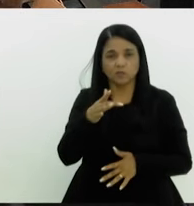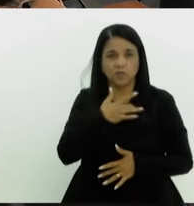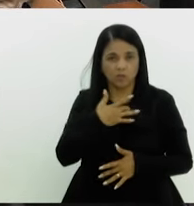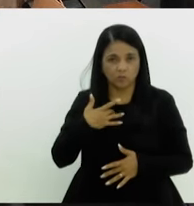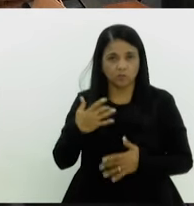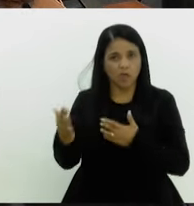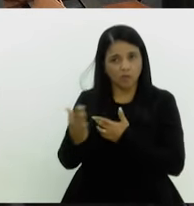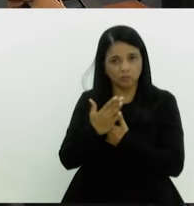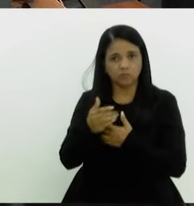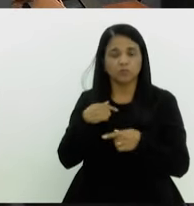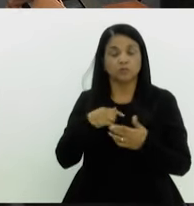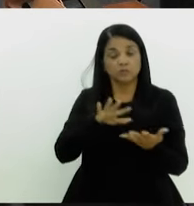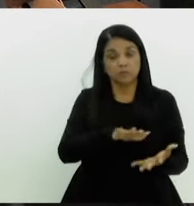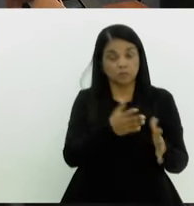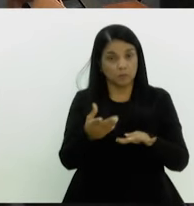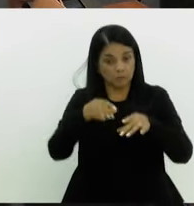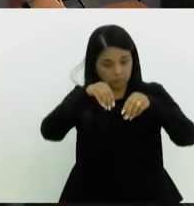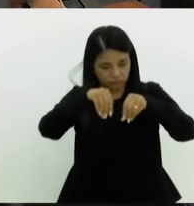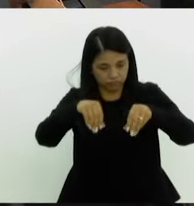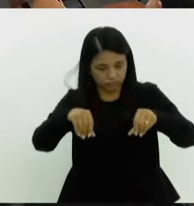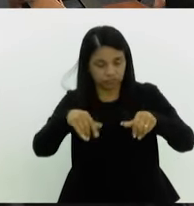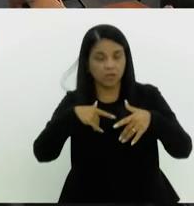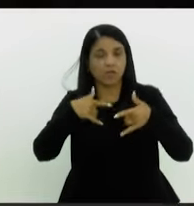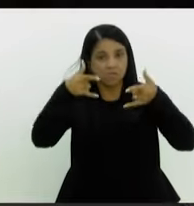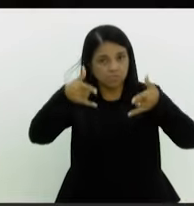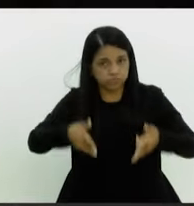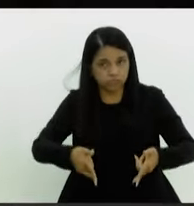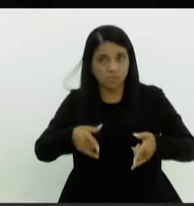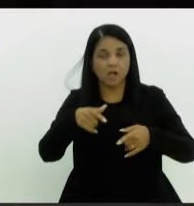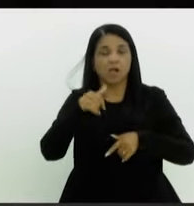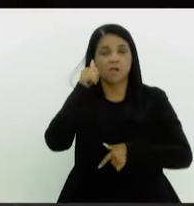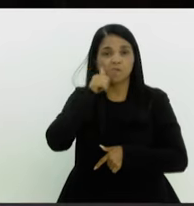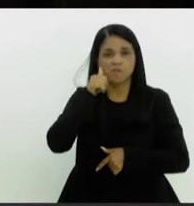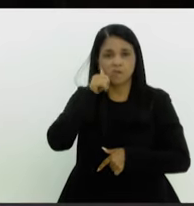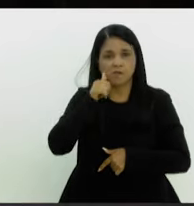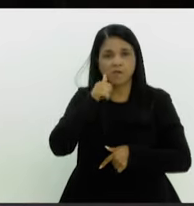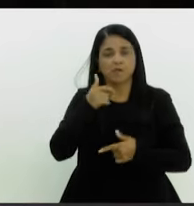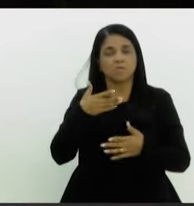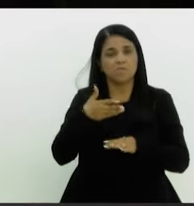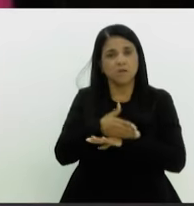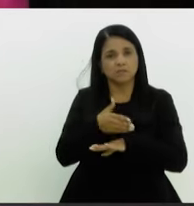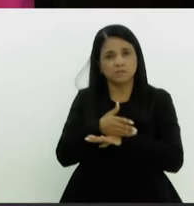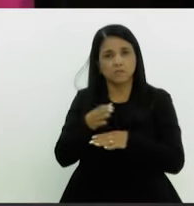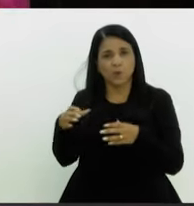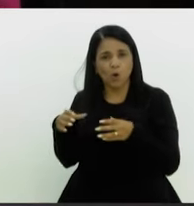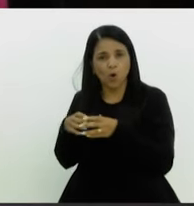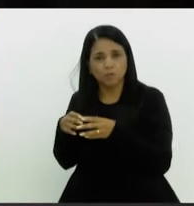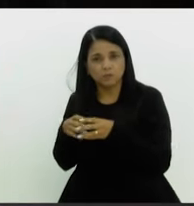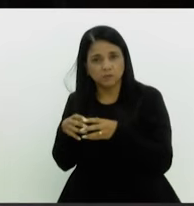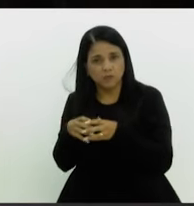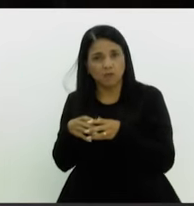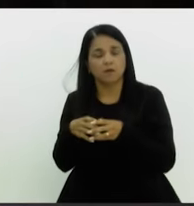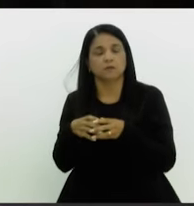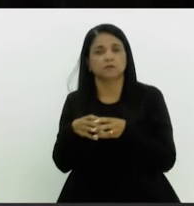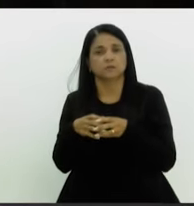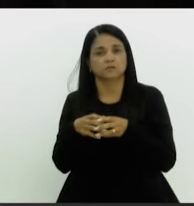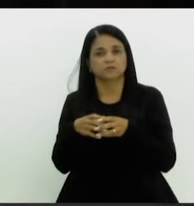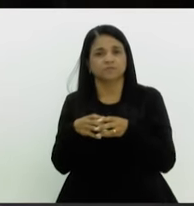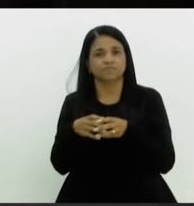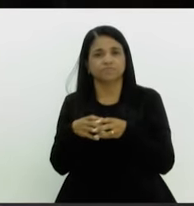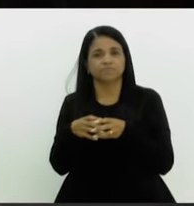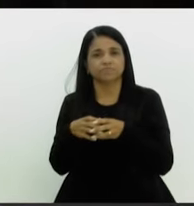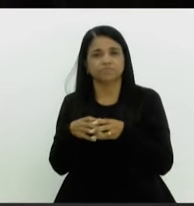sepultamento quantas mulheres a gente fica sabendo que eh participa de uma comunidade eh uma